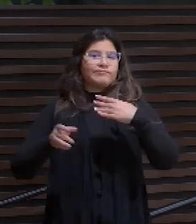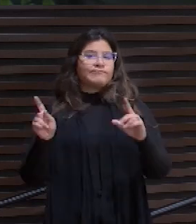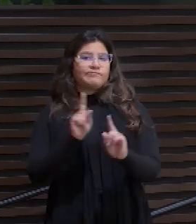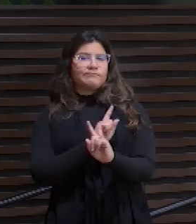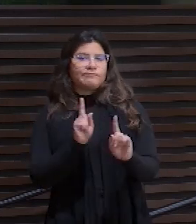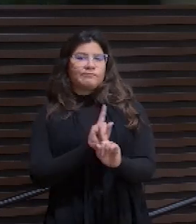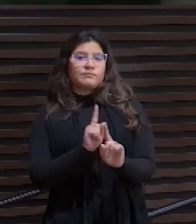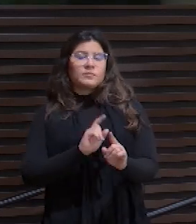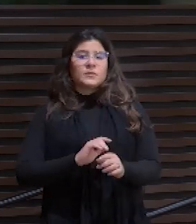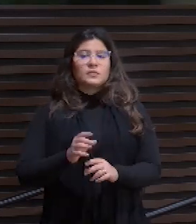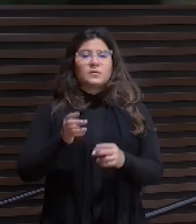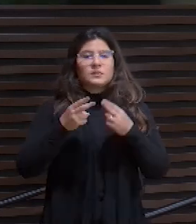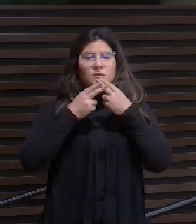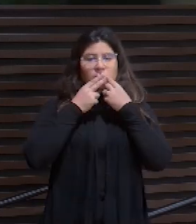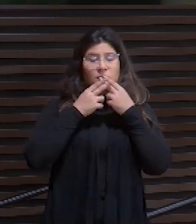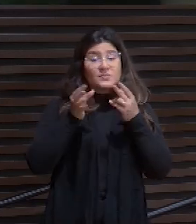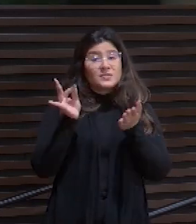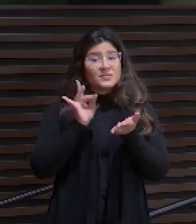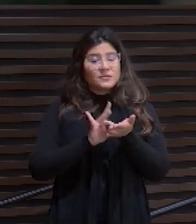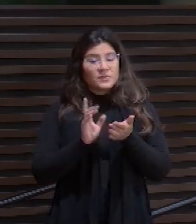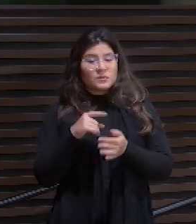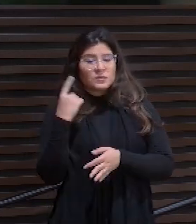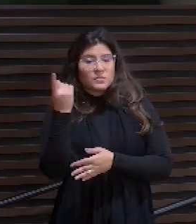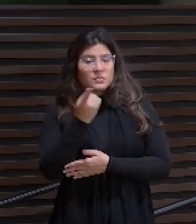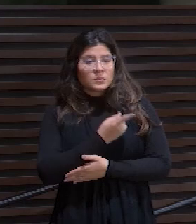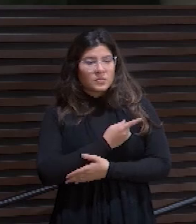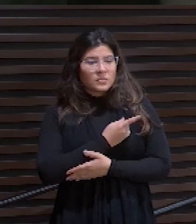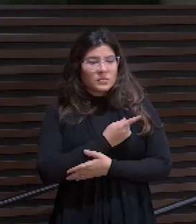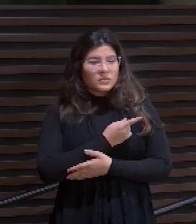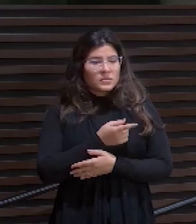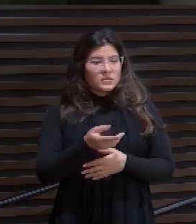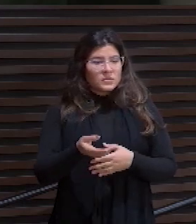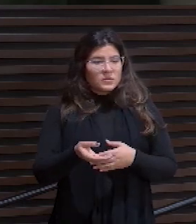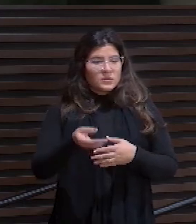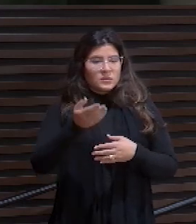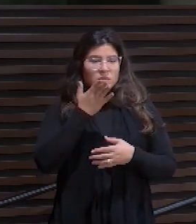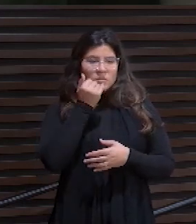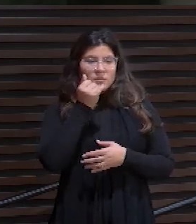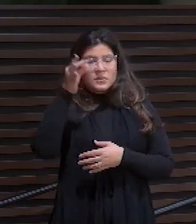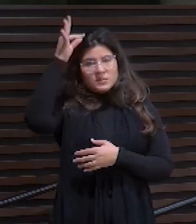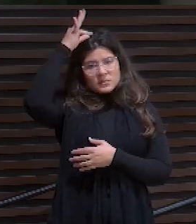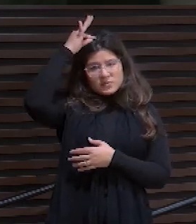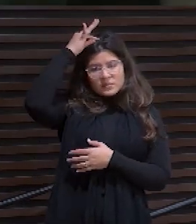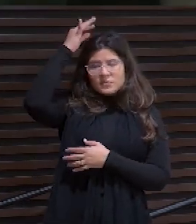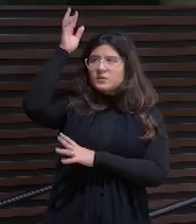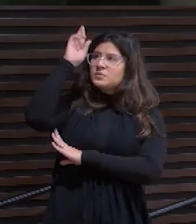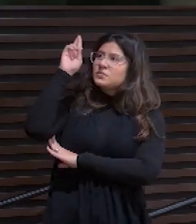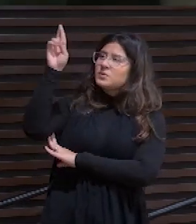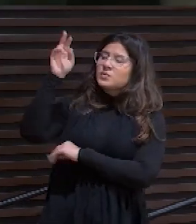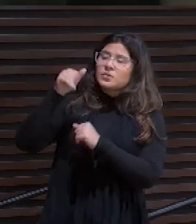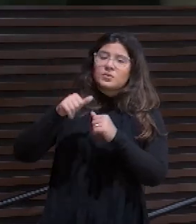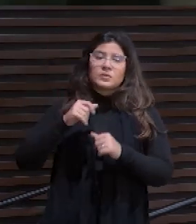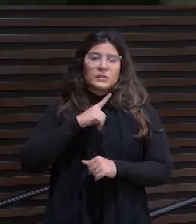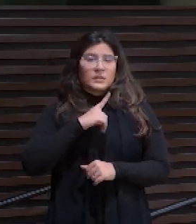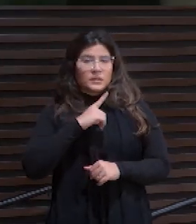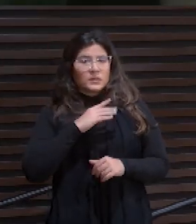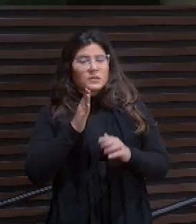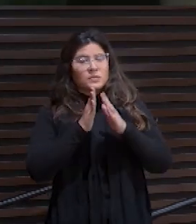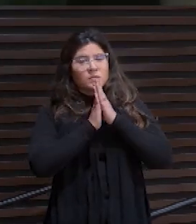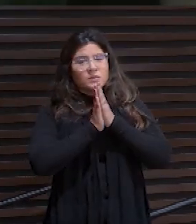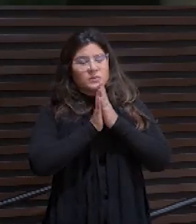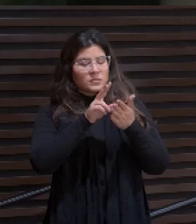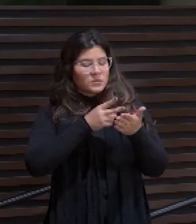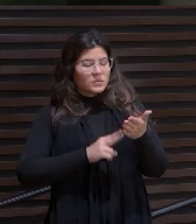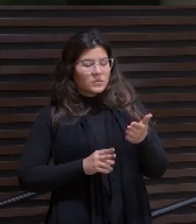que nós sejamos, de fato, nutridos espiritualmente pelo Senhor. Né? Então existe oração e leitura